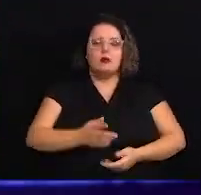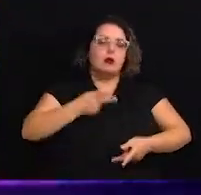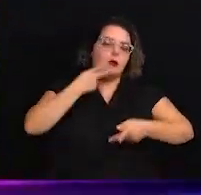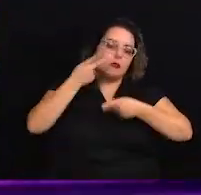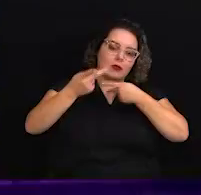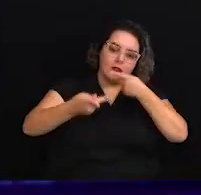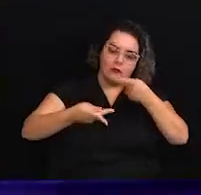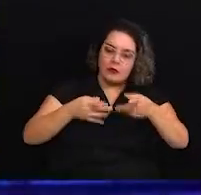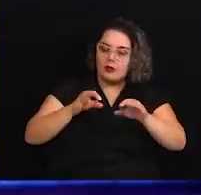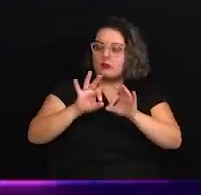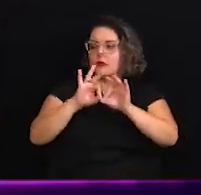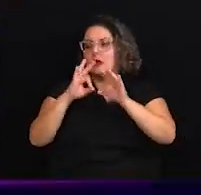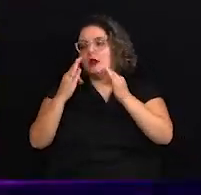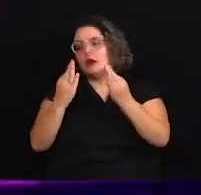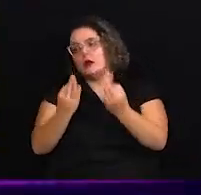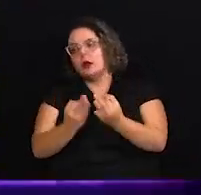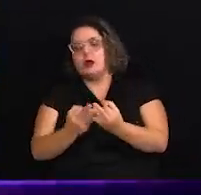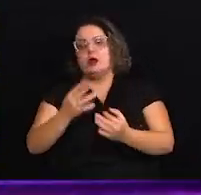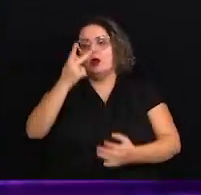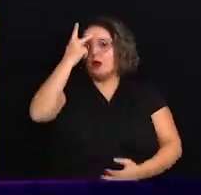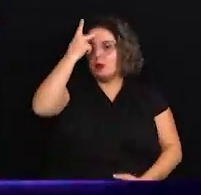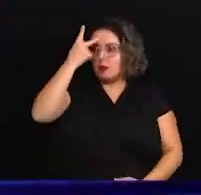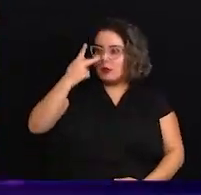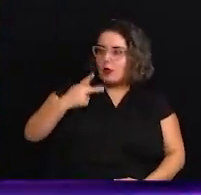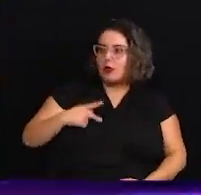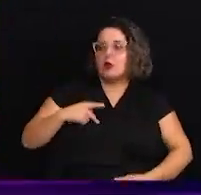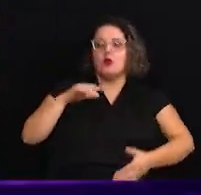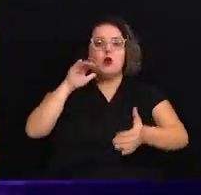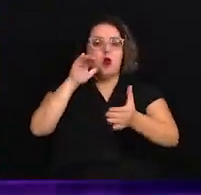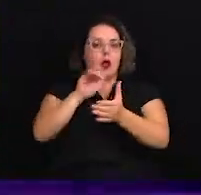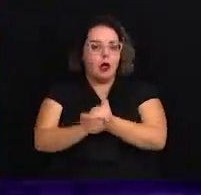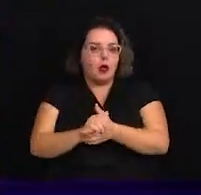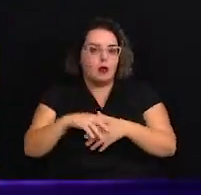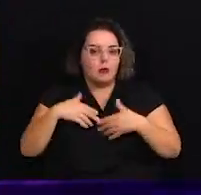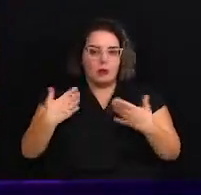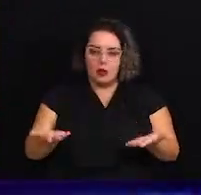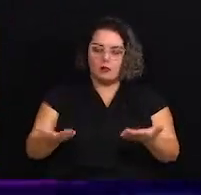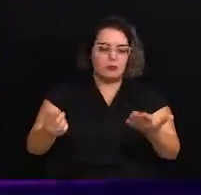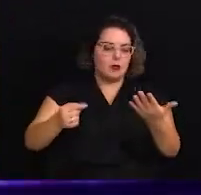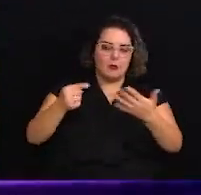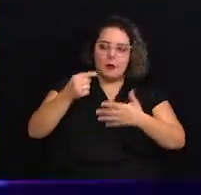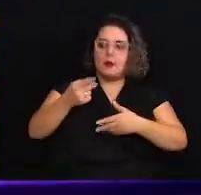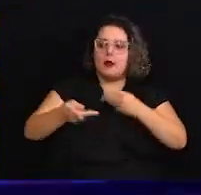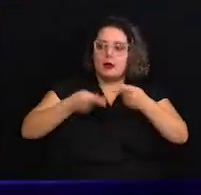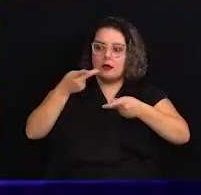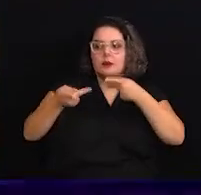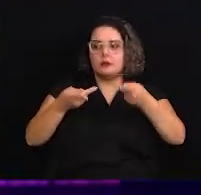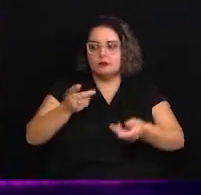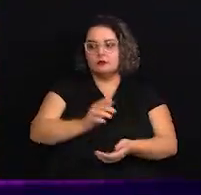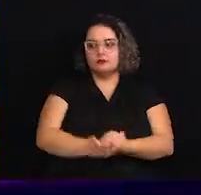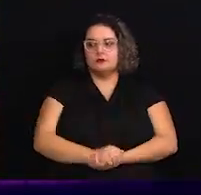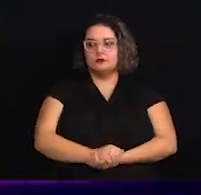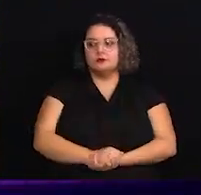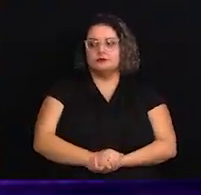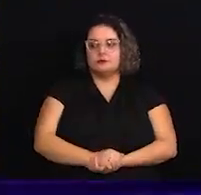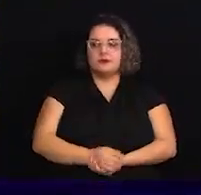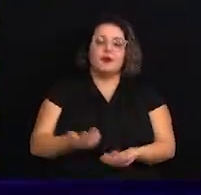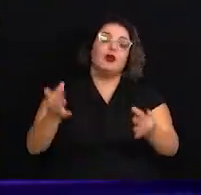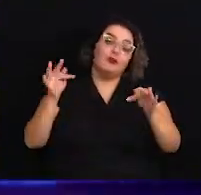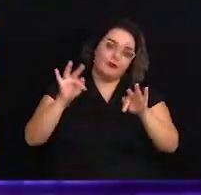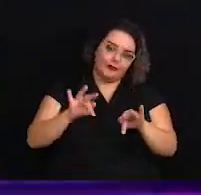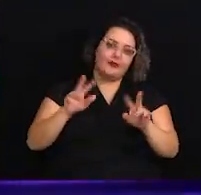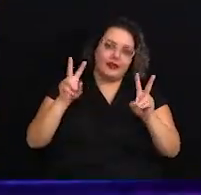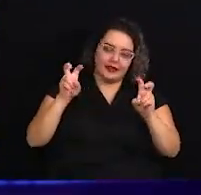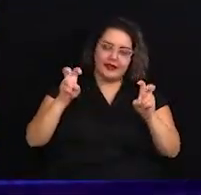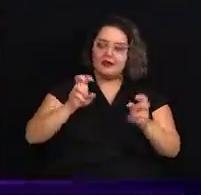dessa família, a história dele, do casamento dele, enfim, tudo mais. Até o final,